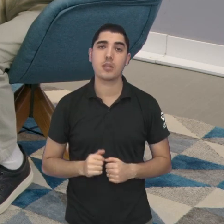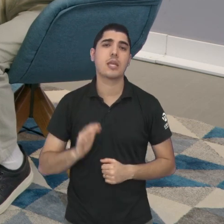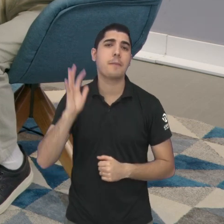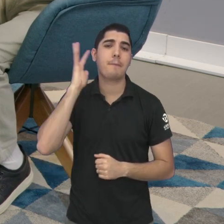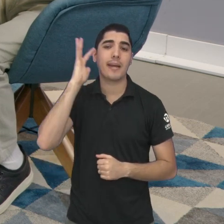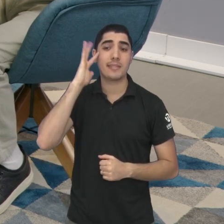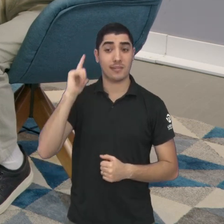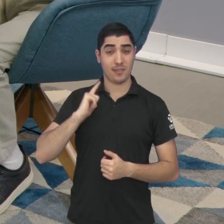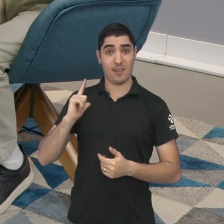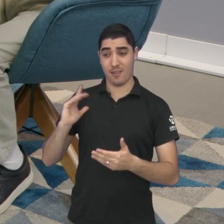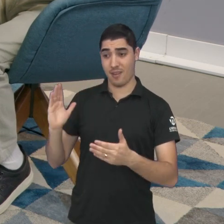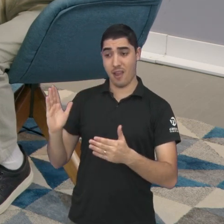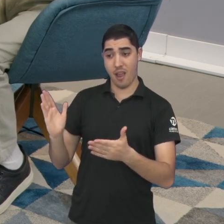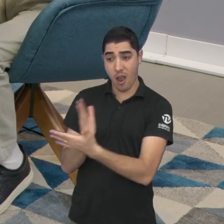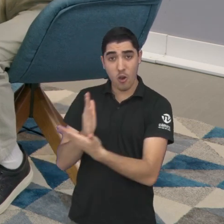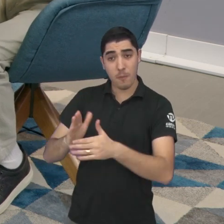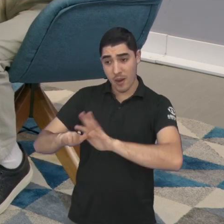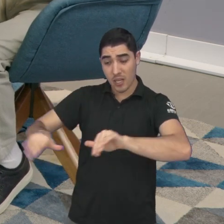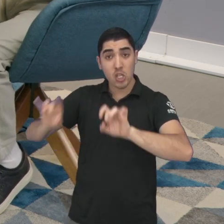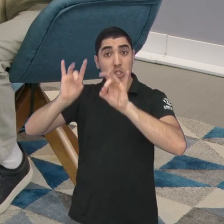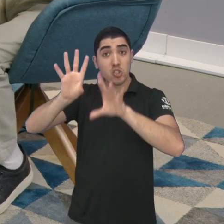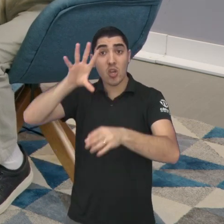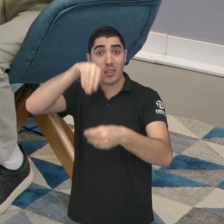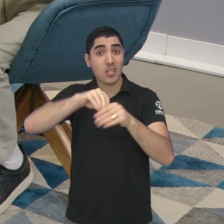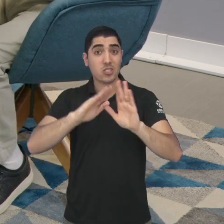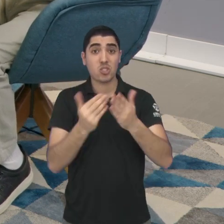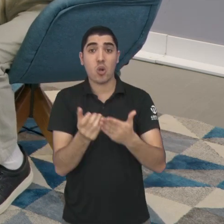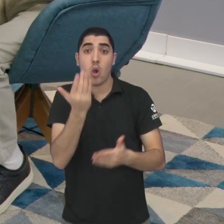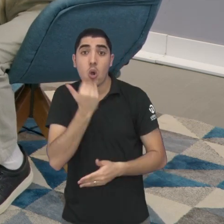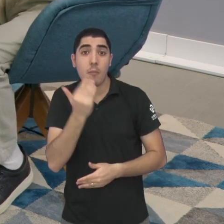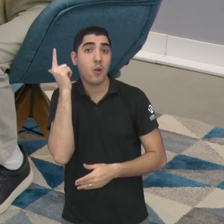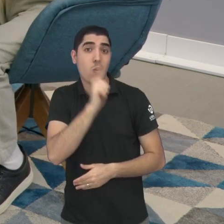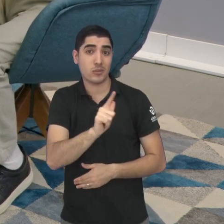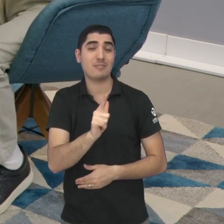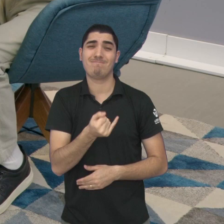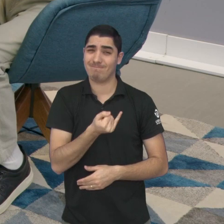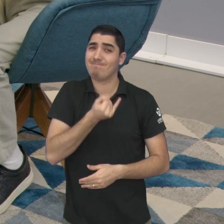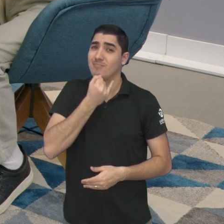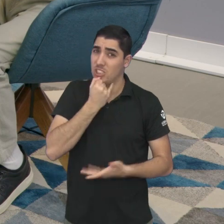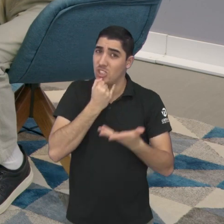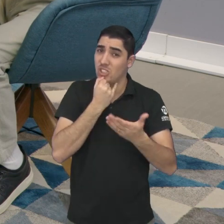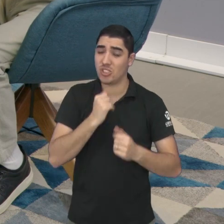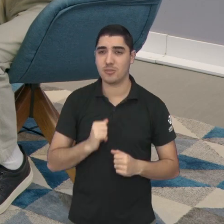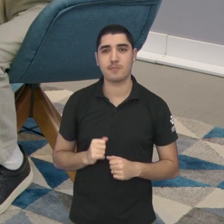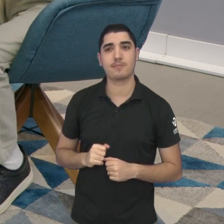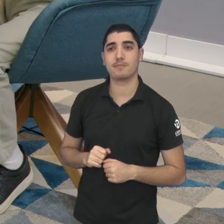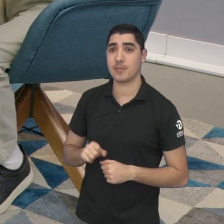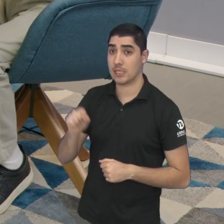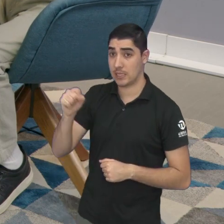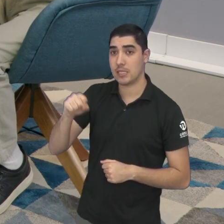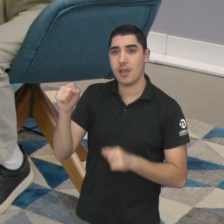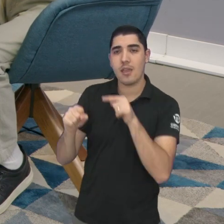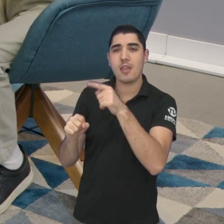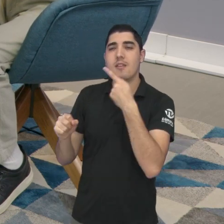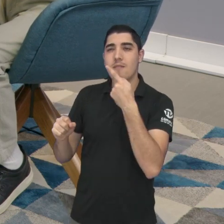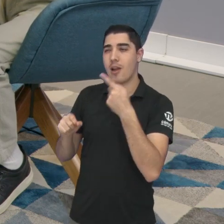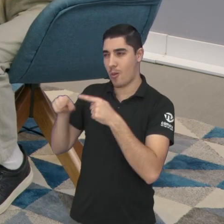crianças que só se alimentavam nas escolas, né? Isso é muito triste. E a gente sabe disso, né? Porque você falou, o Datafolha, em